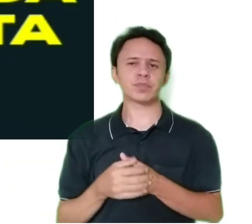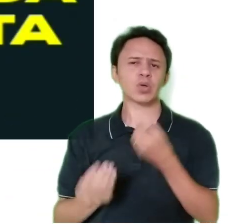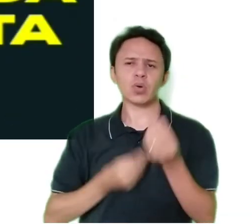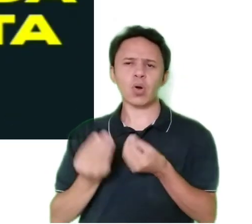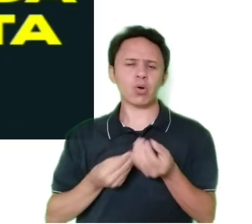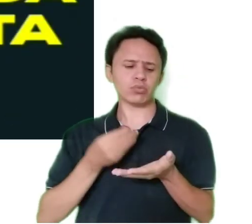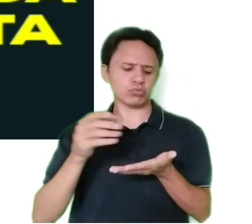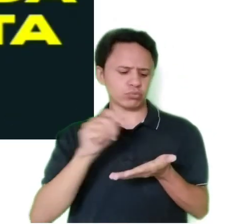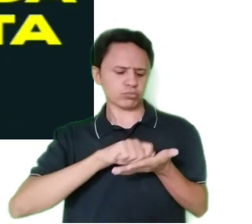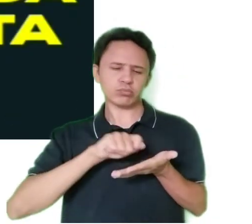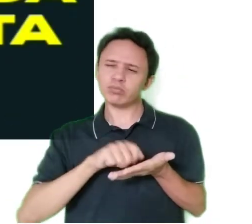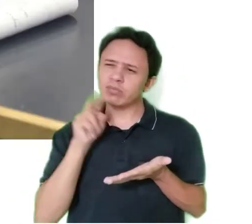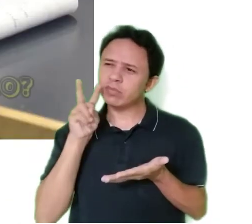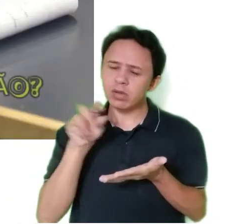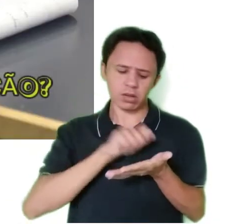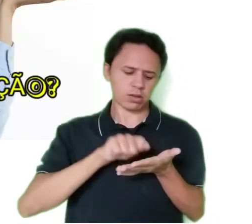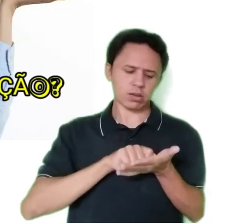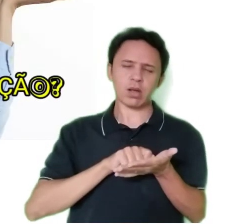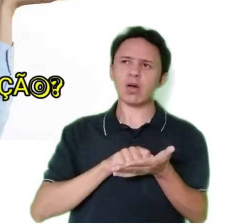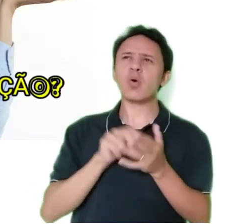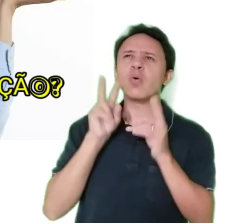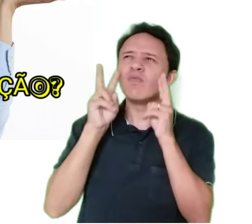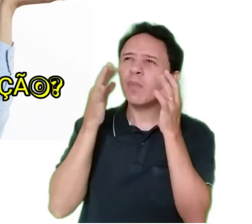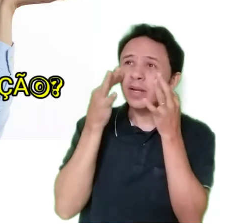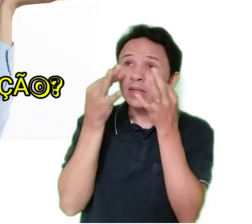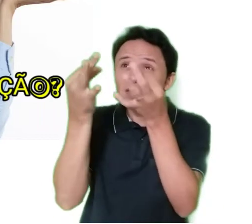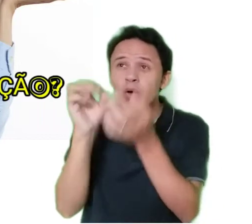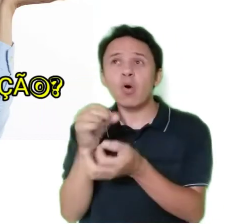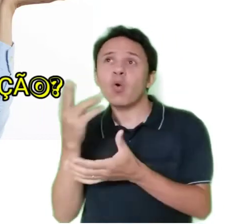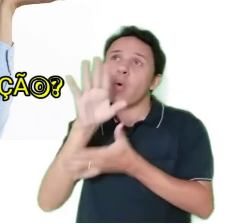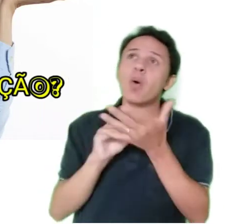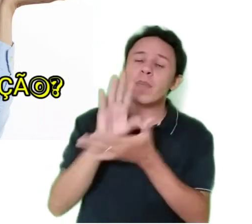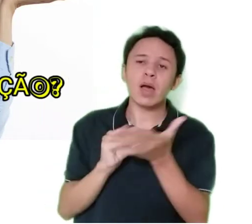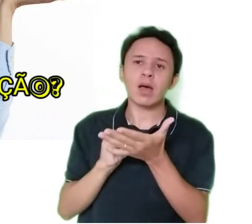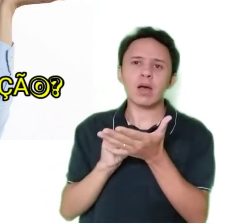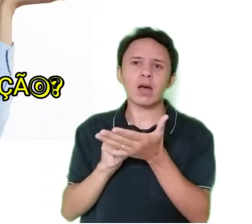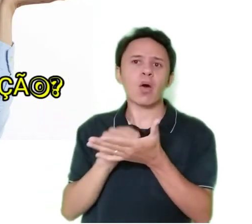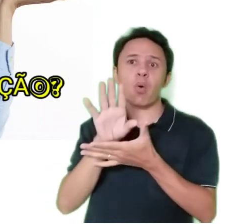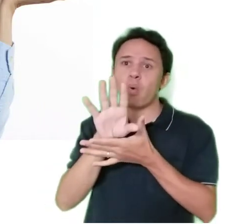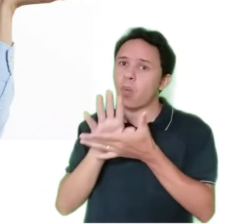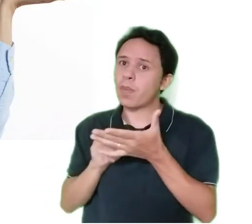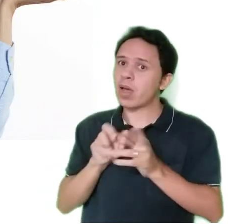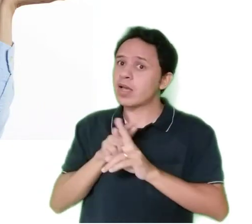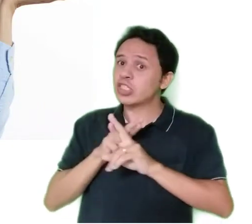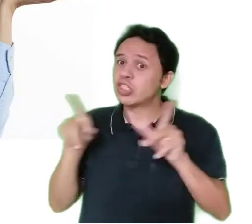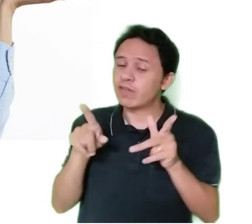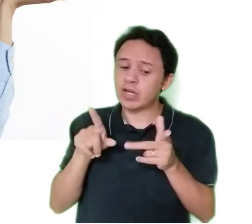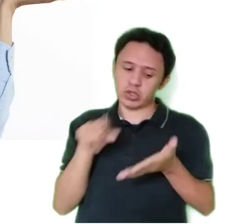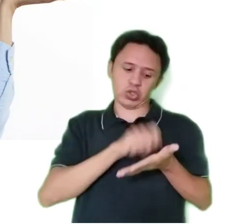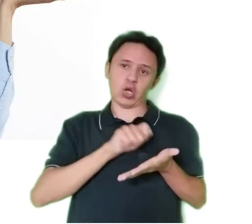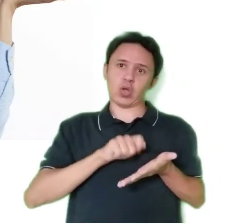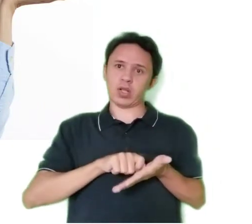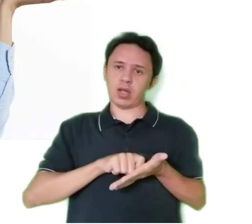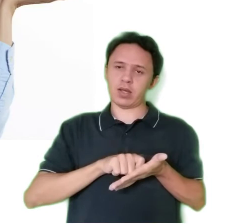Como tomar notas? Copiar ou prestar atenção? Copiar é diferente de